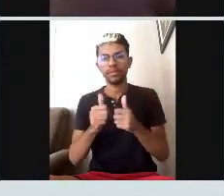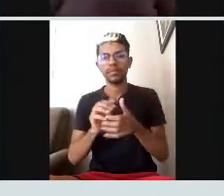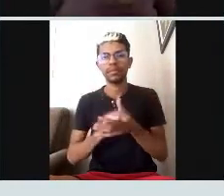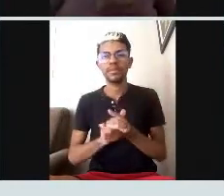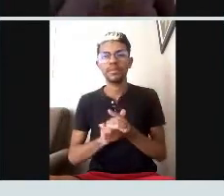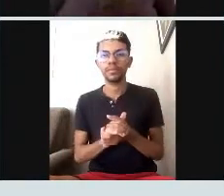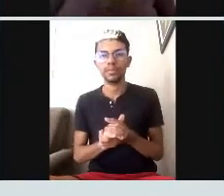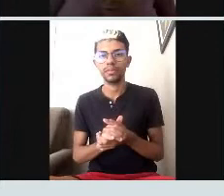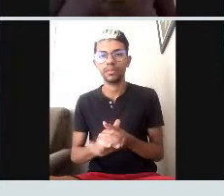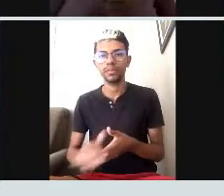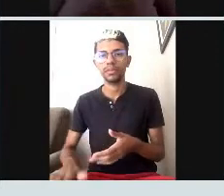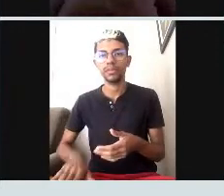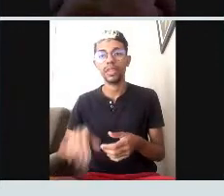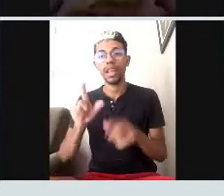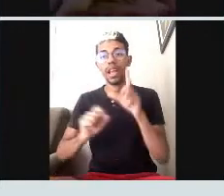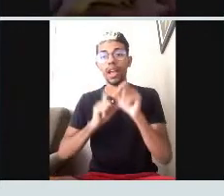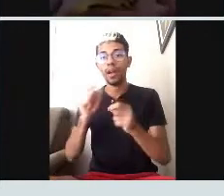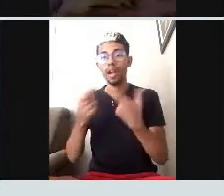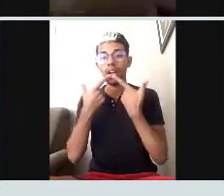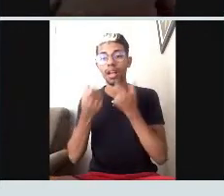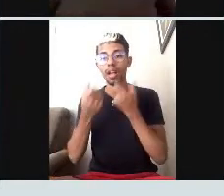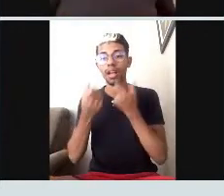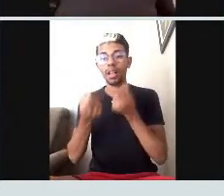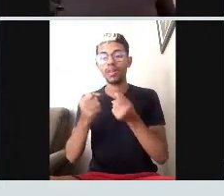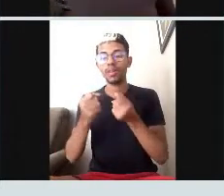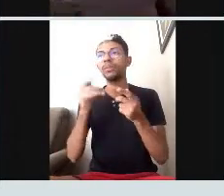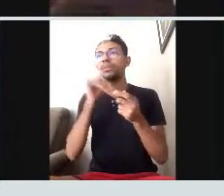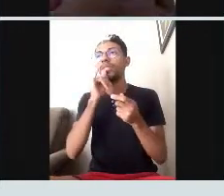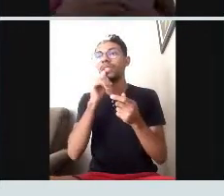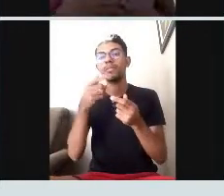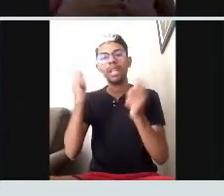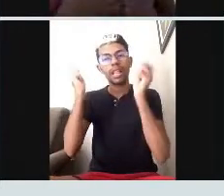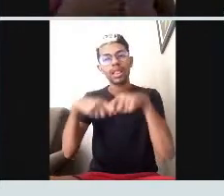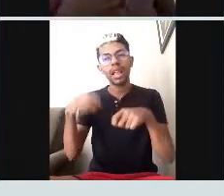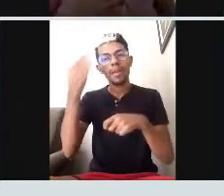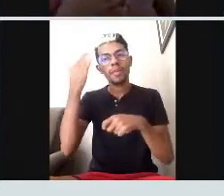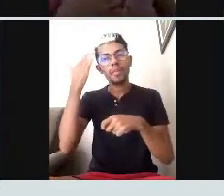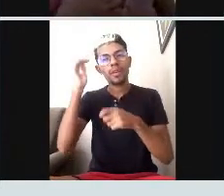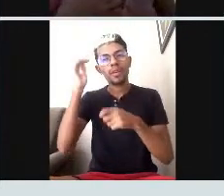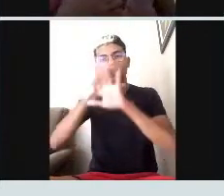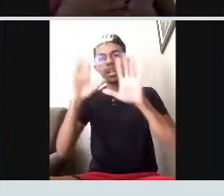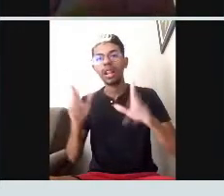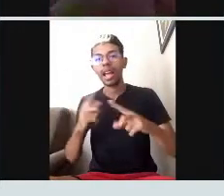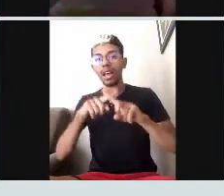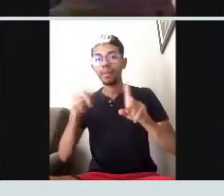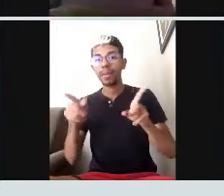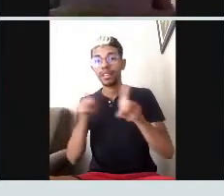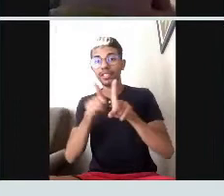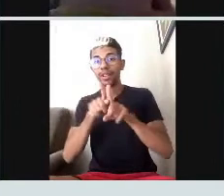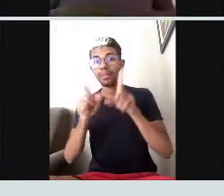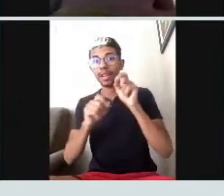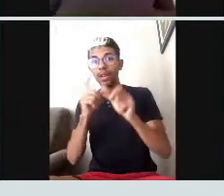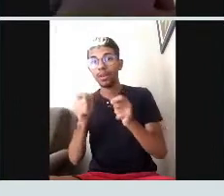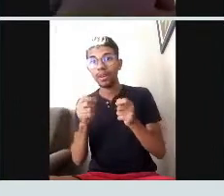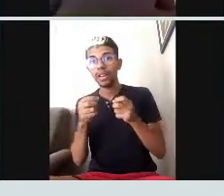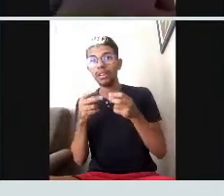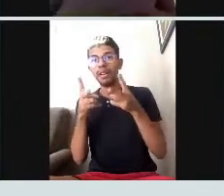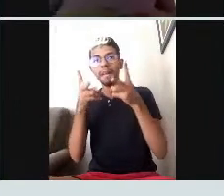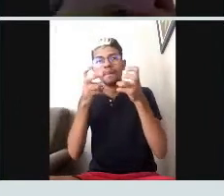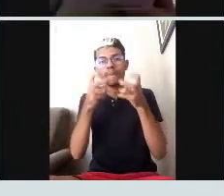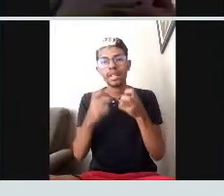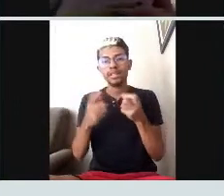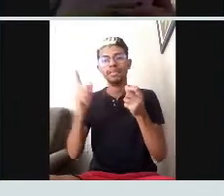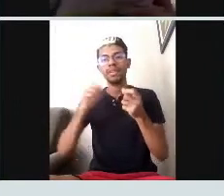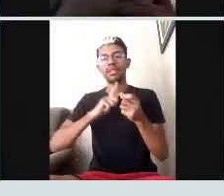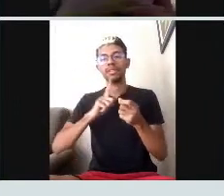Vai ser um vocabulário que seja compreensível, mas também não seja um vocabulário muito básico, né? Então, é realmente